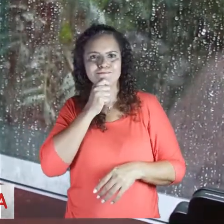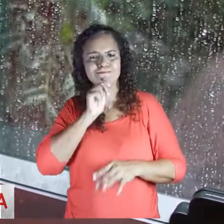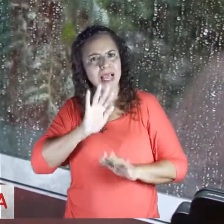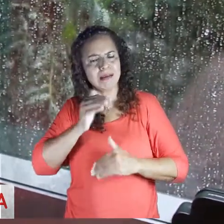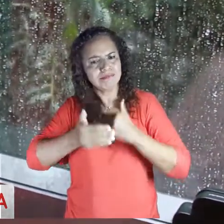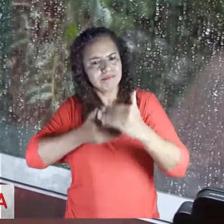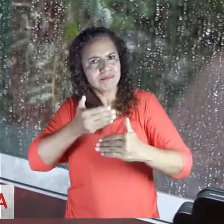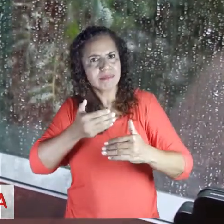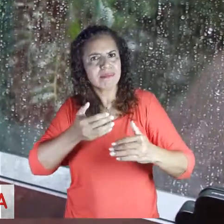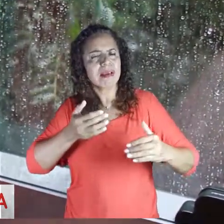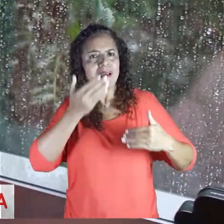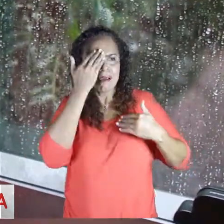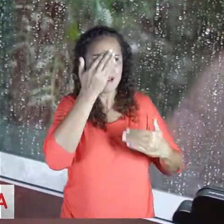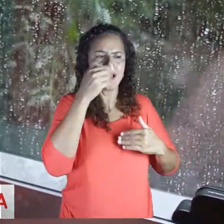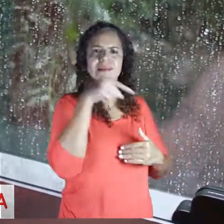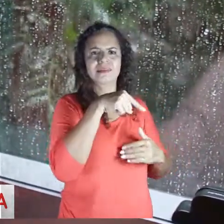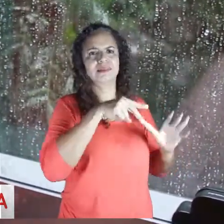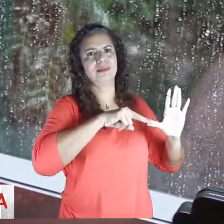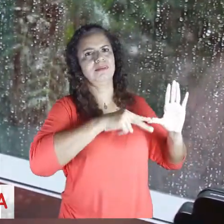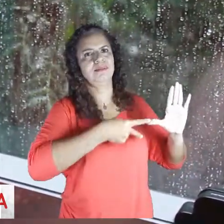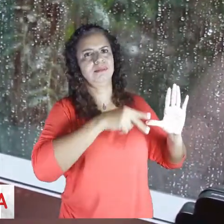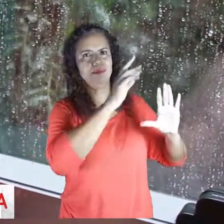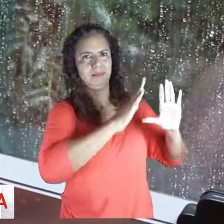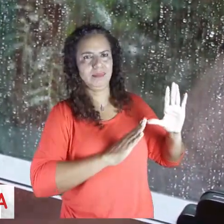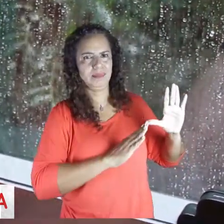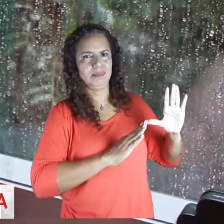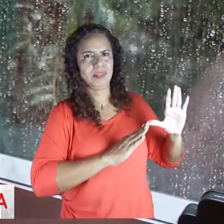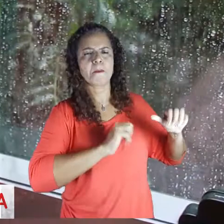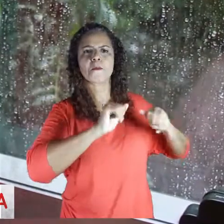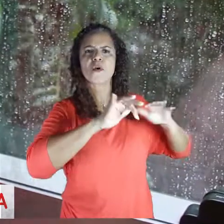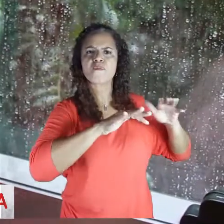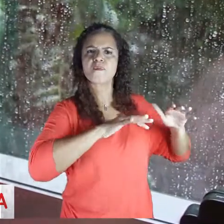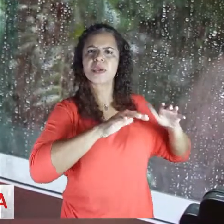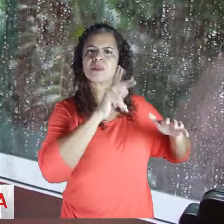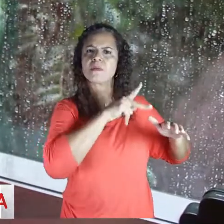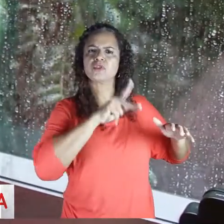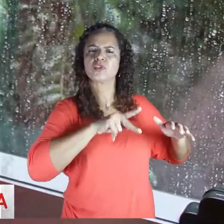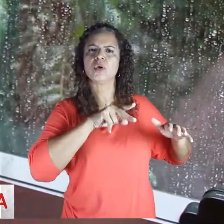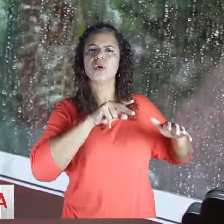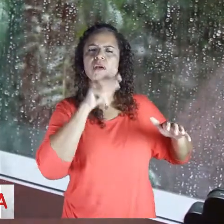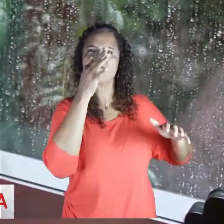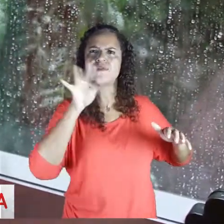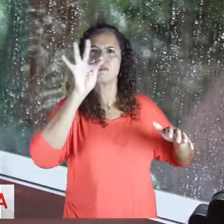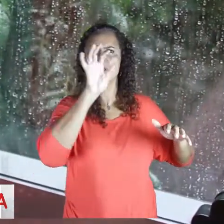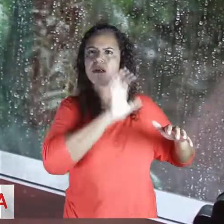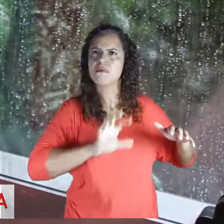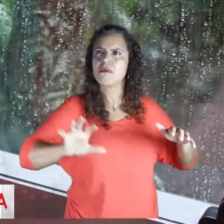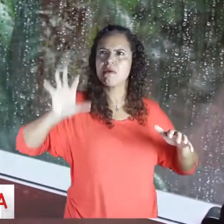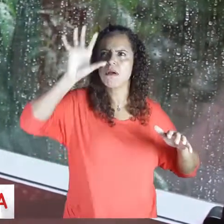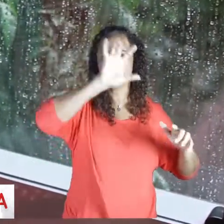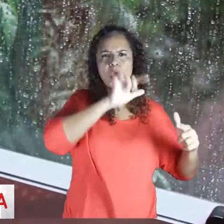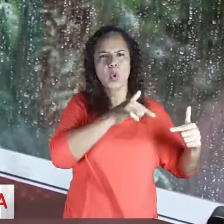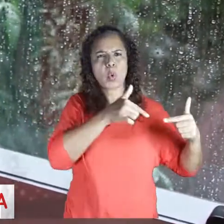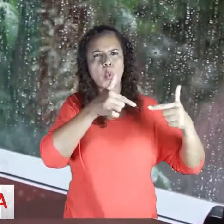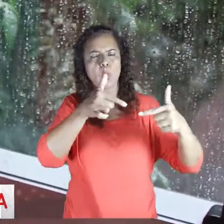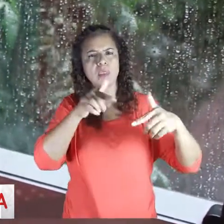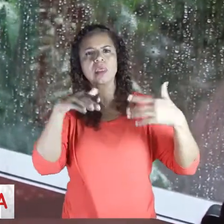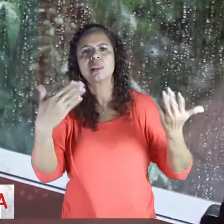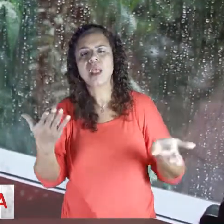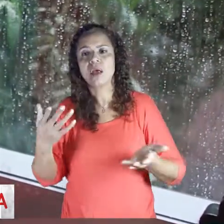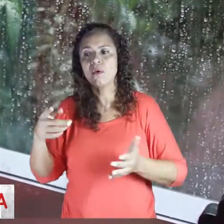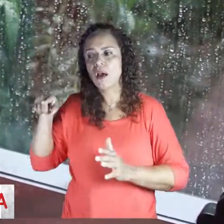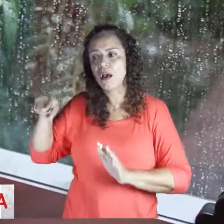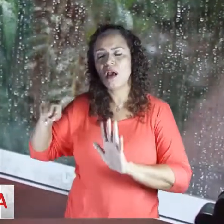ainda está se consolidando elas Universidade foi graças à luta do anjo da luta do movimento docente nas universidades públicas